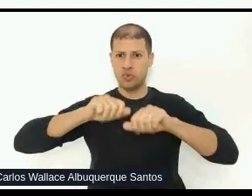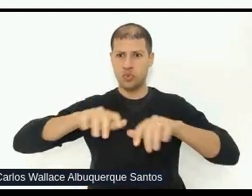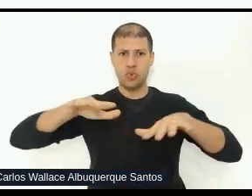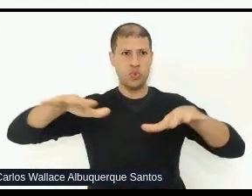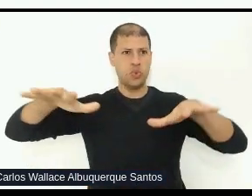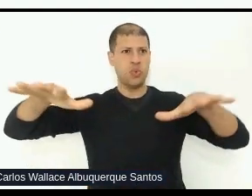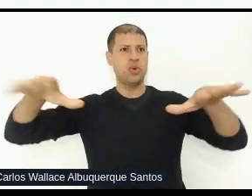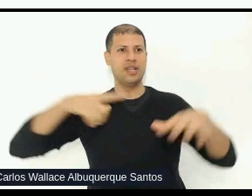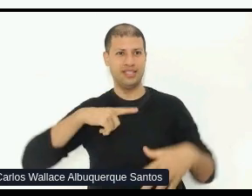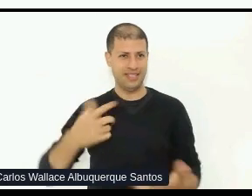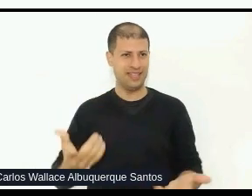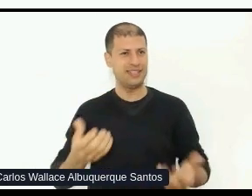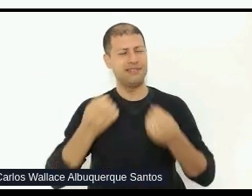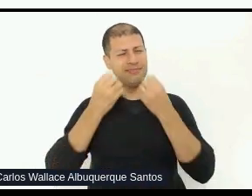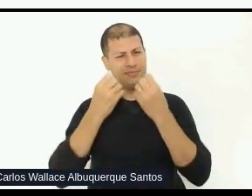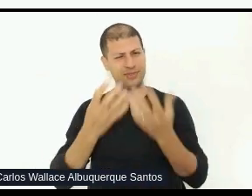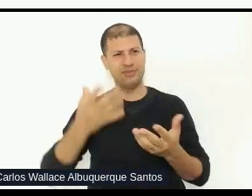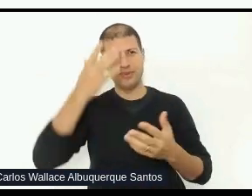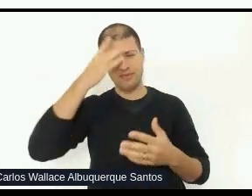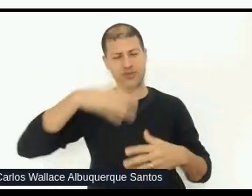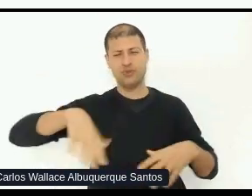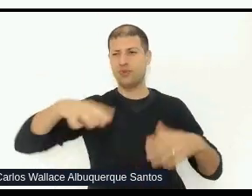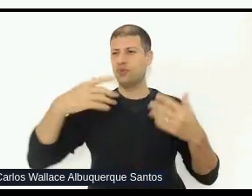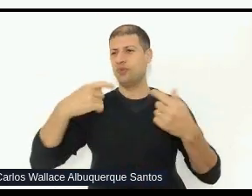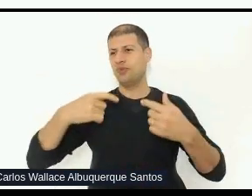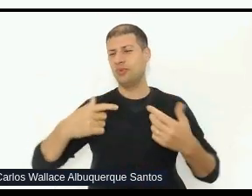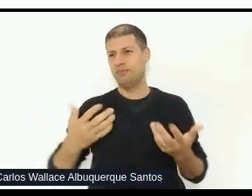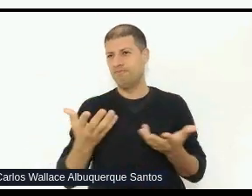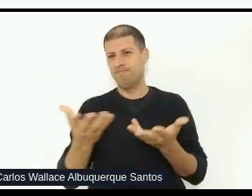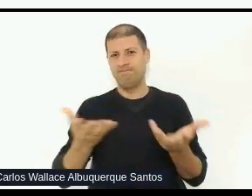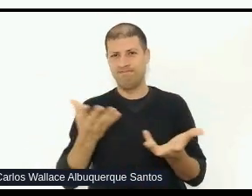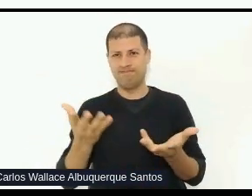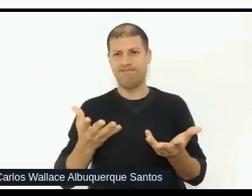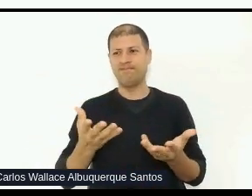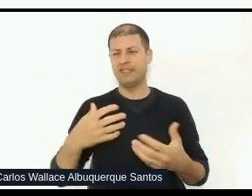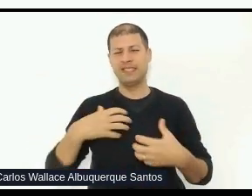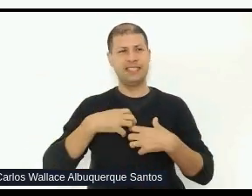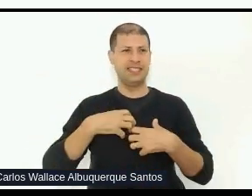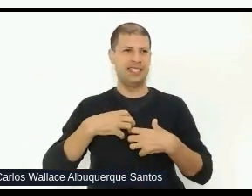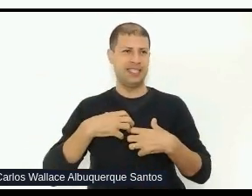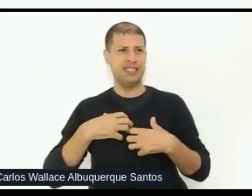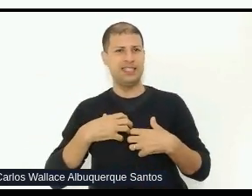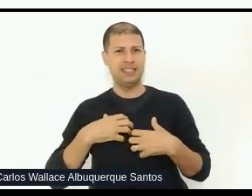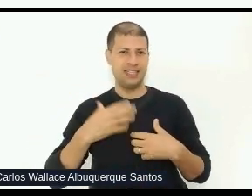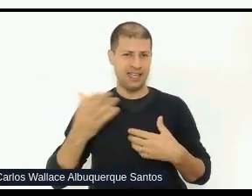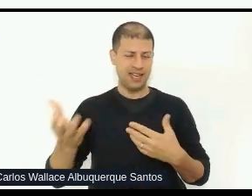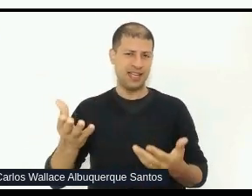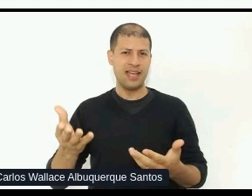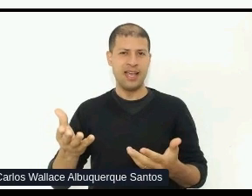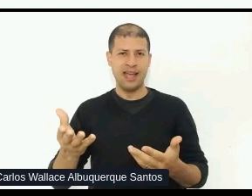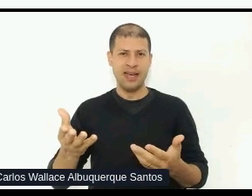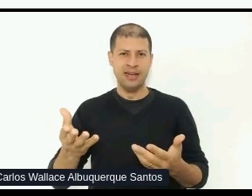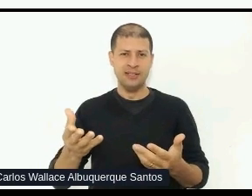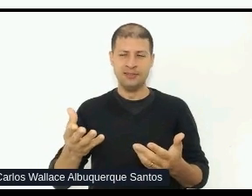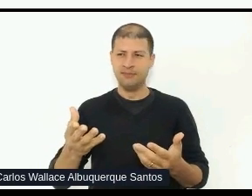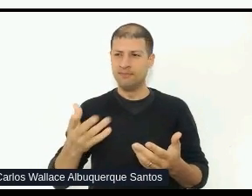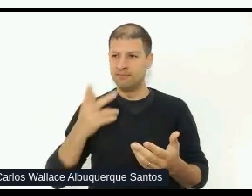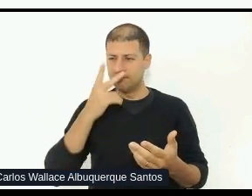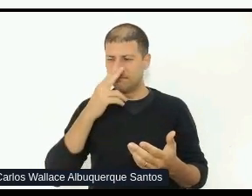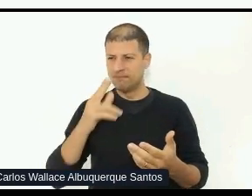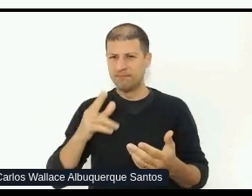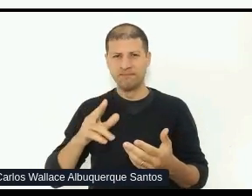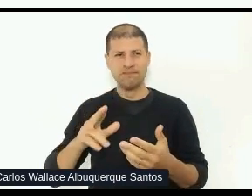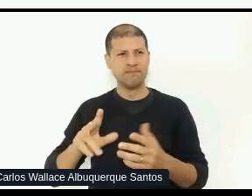né? Para a pessoa que de fato se sente naquele momento destoada